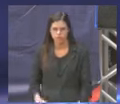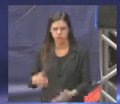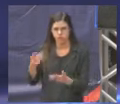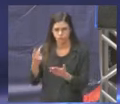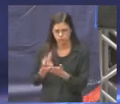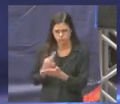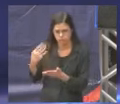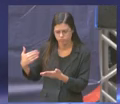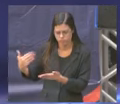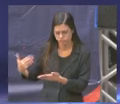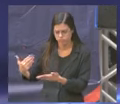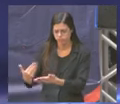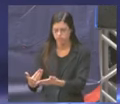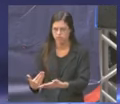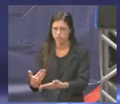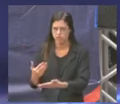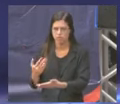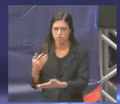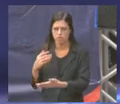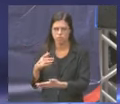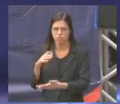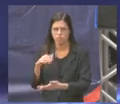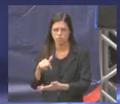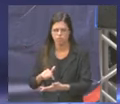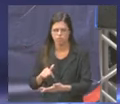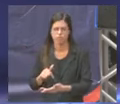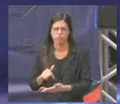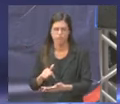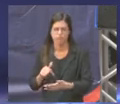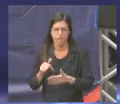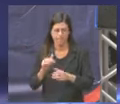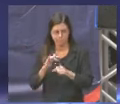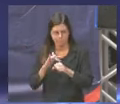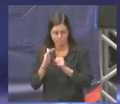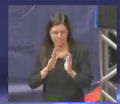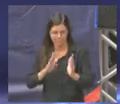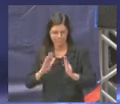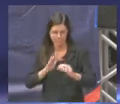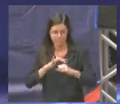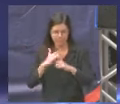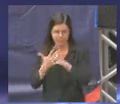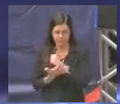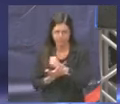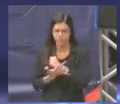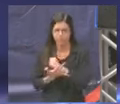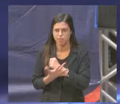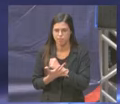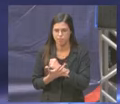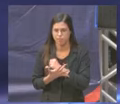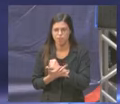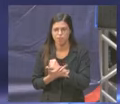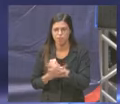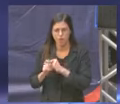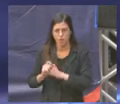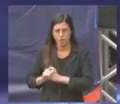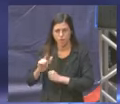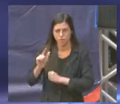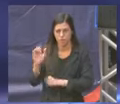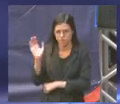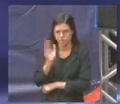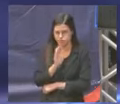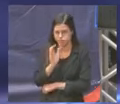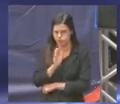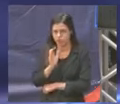acontecendo a uma certa velocidade. O fato da pandemia aumentou um pouco essa velocidade da digitalização do mercado,